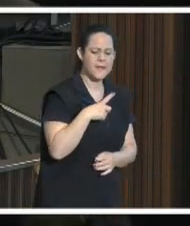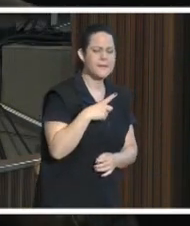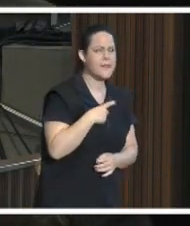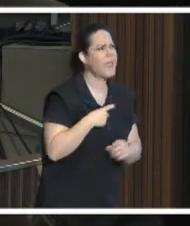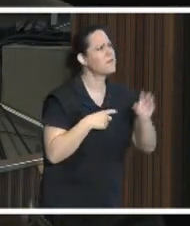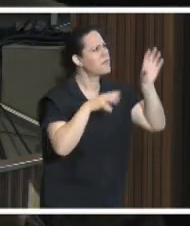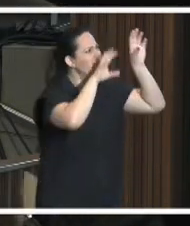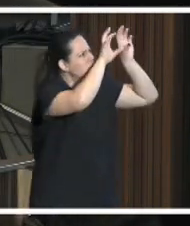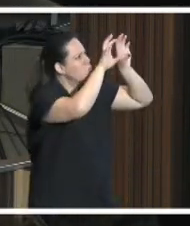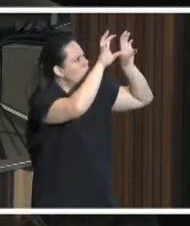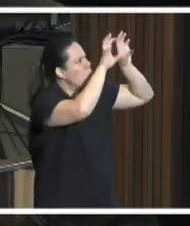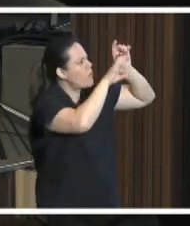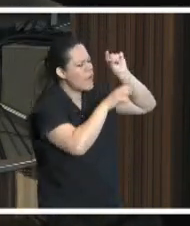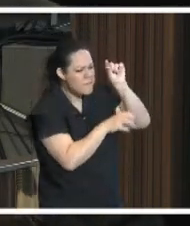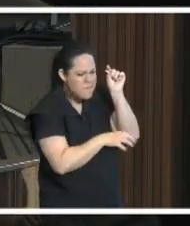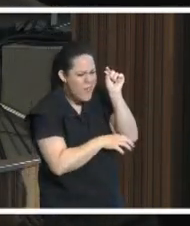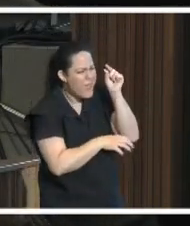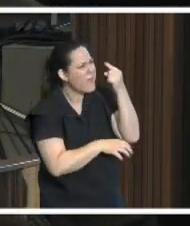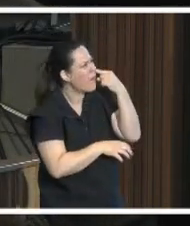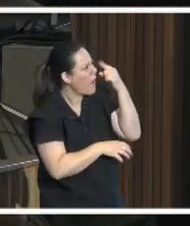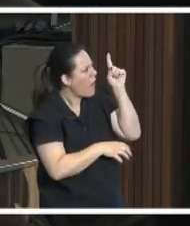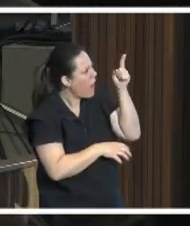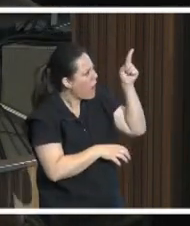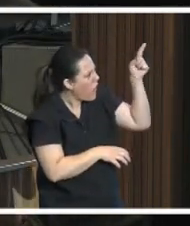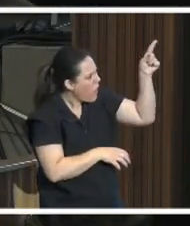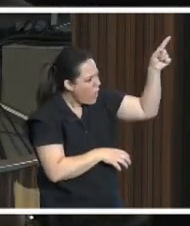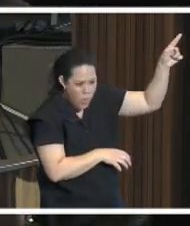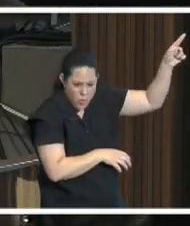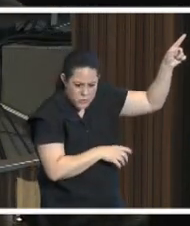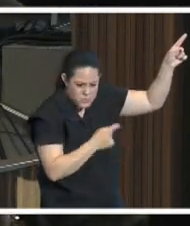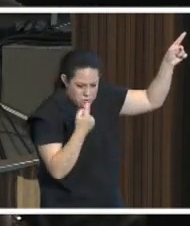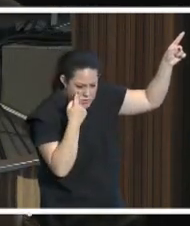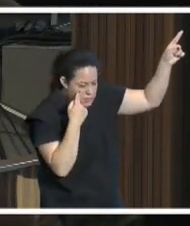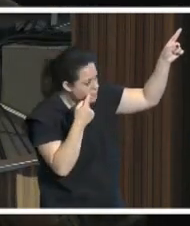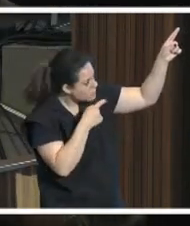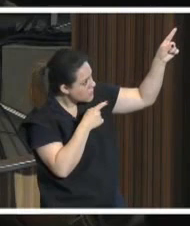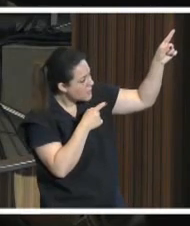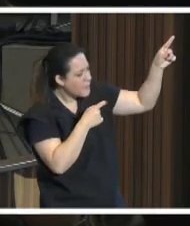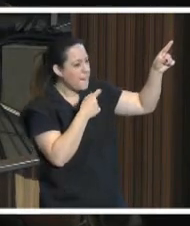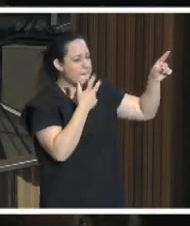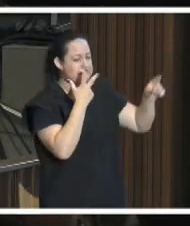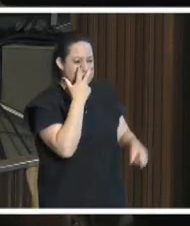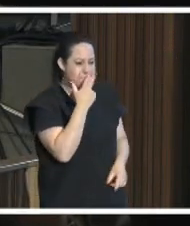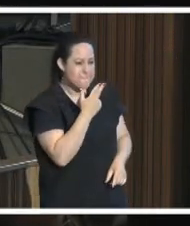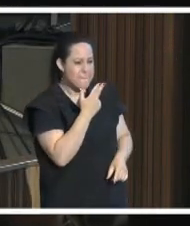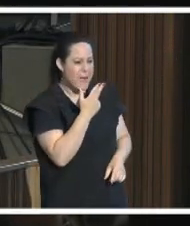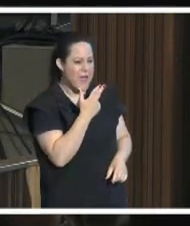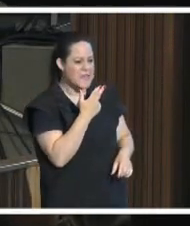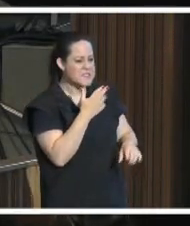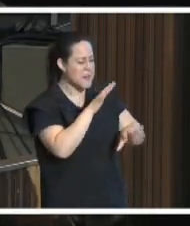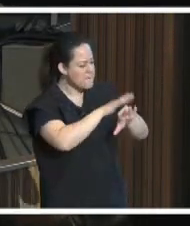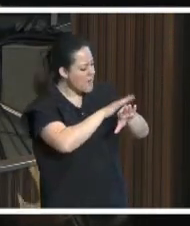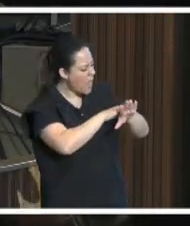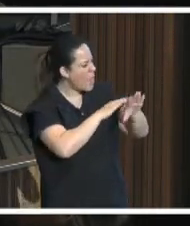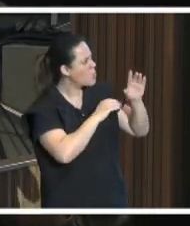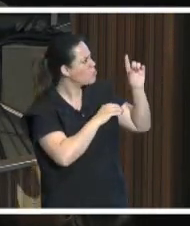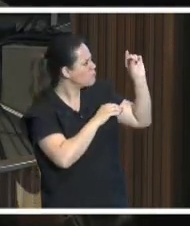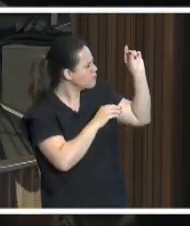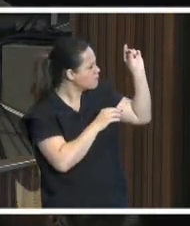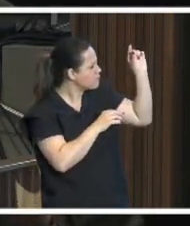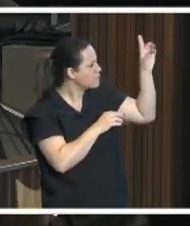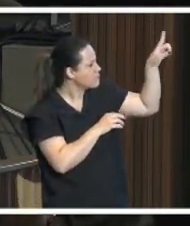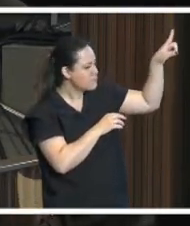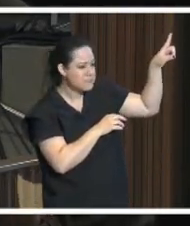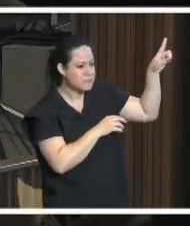pequena nuvem lá no mar, bem distante, do tamanho de um punho, lá longe, era